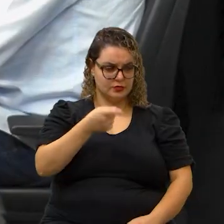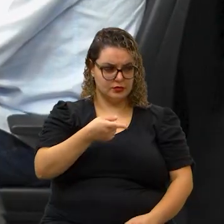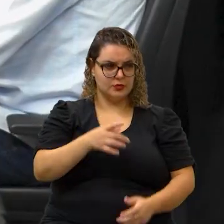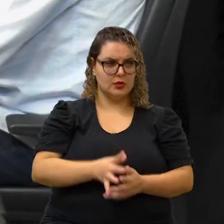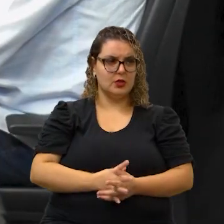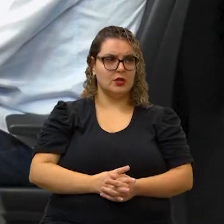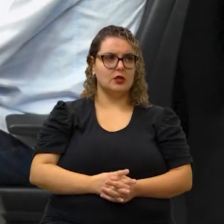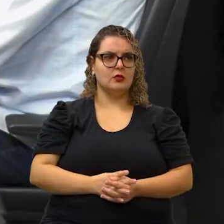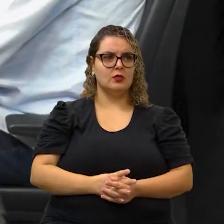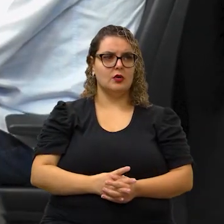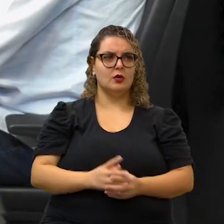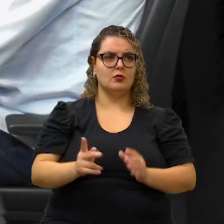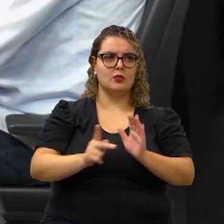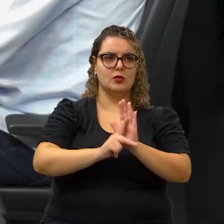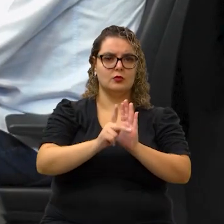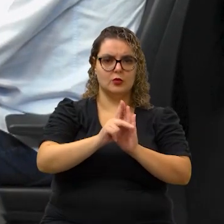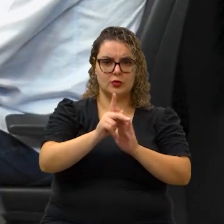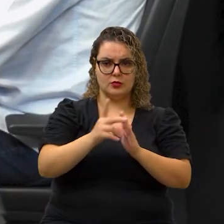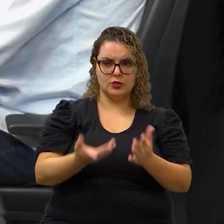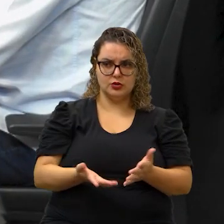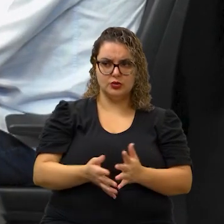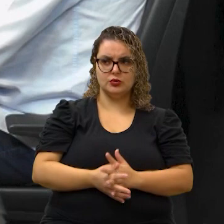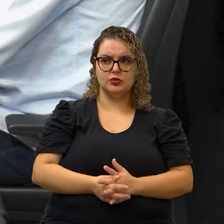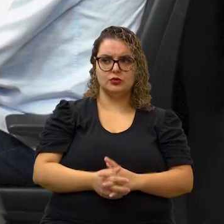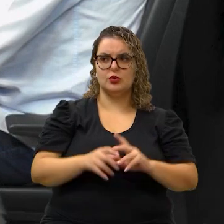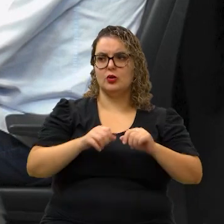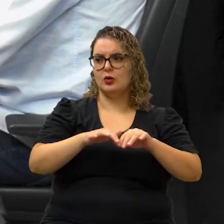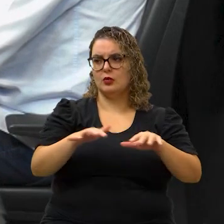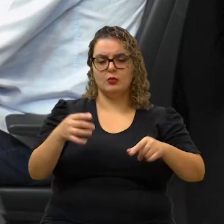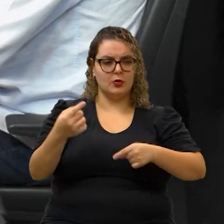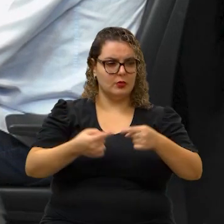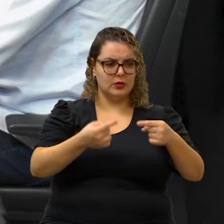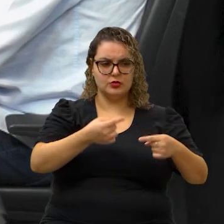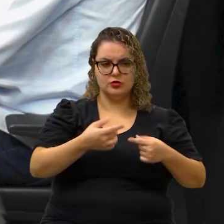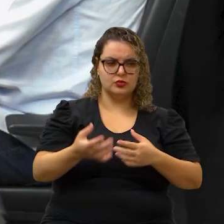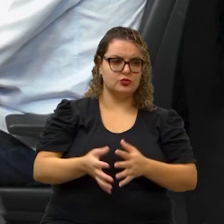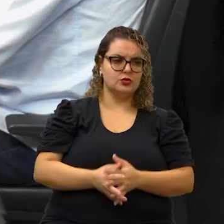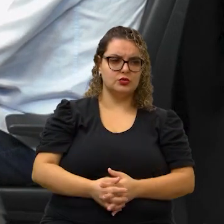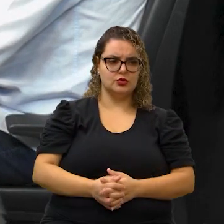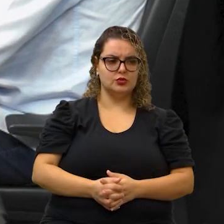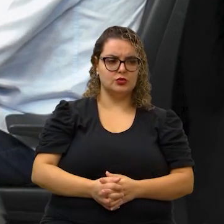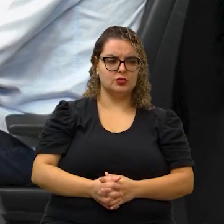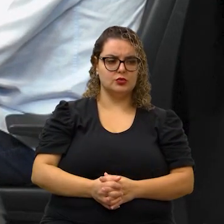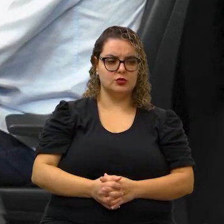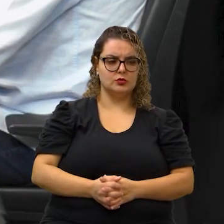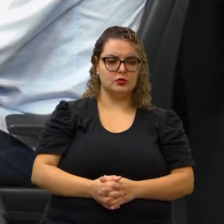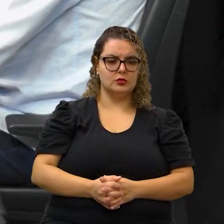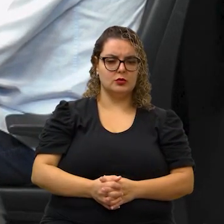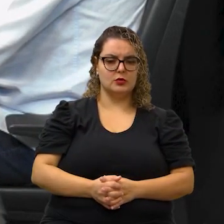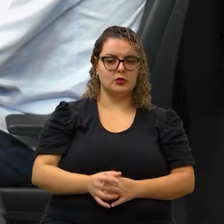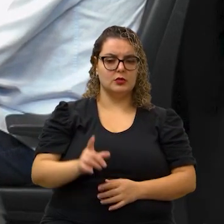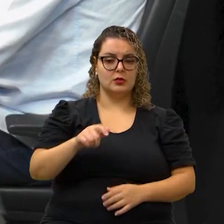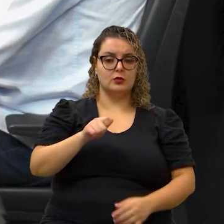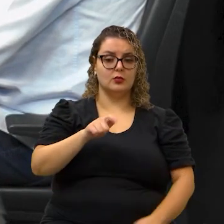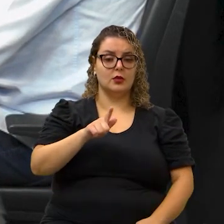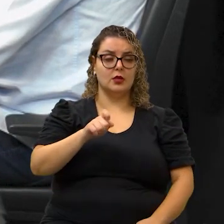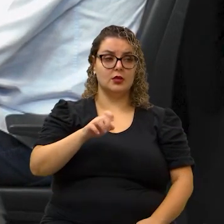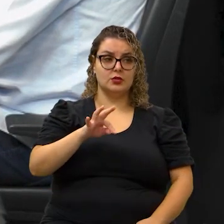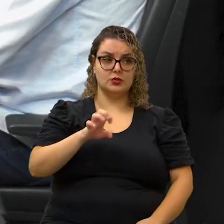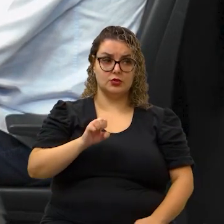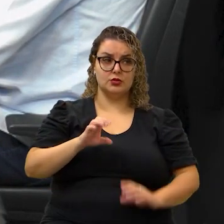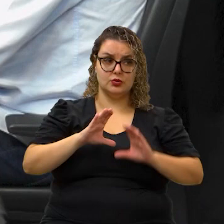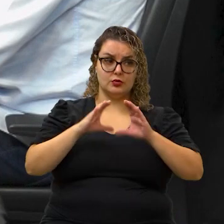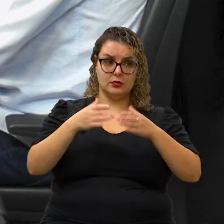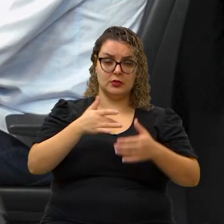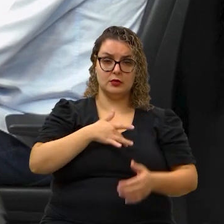você teve um projeto aqui que foi um projeto amplamente discutido e tudo mais, que era a questão dos